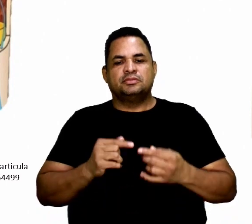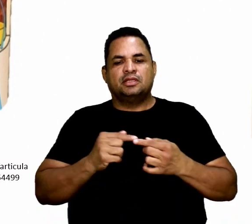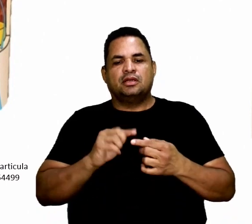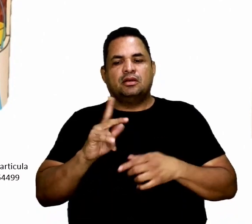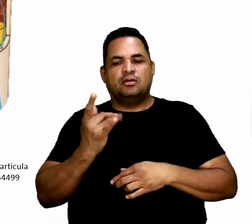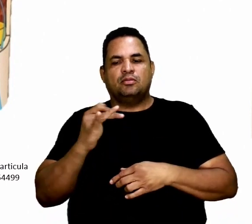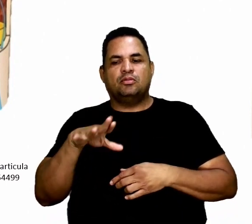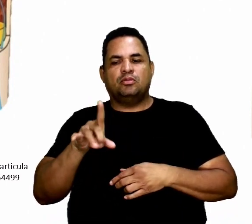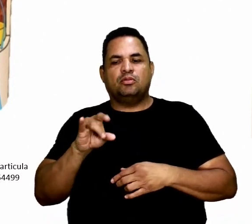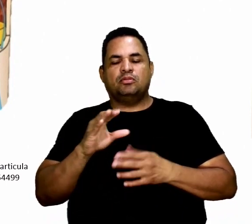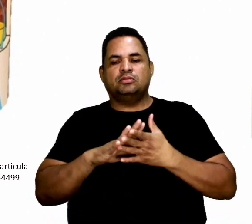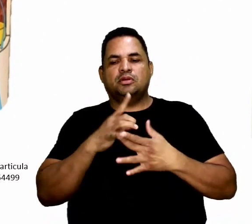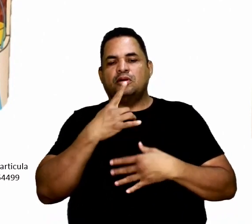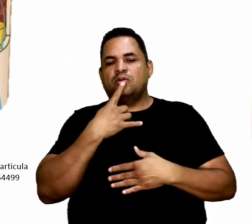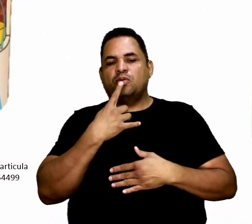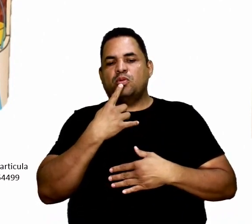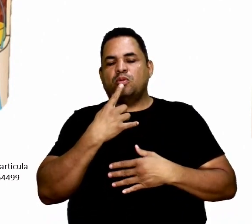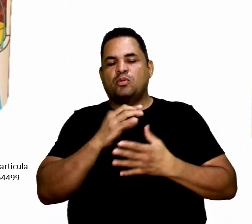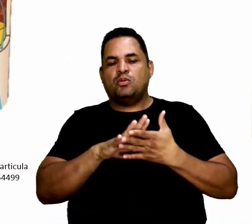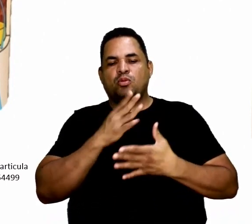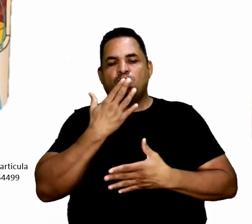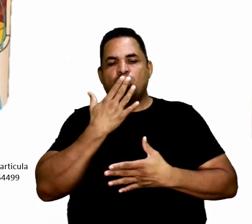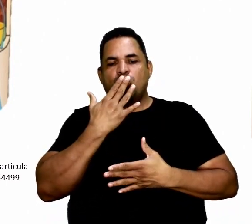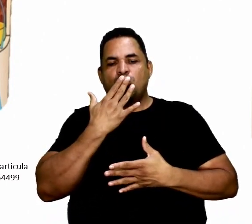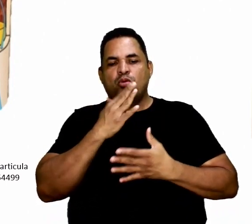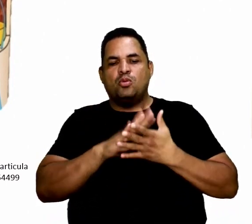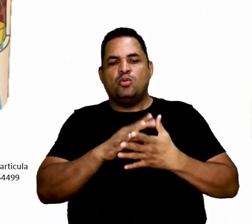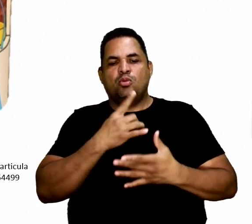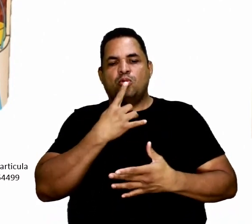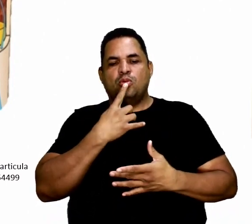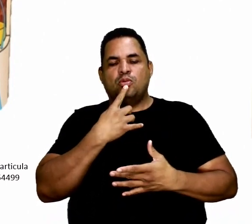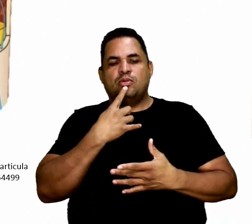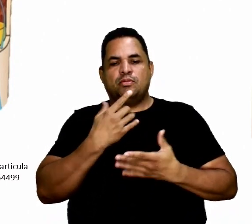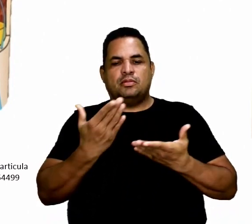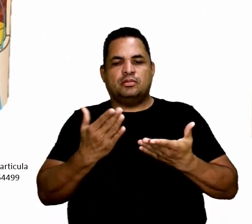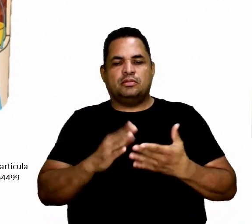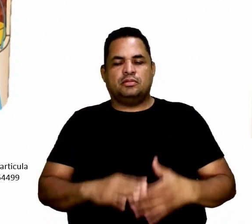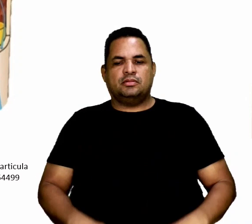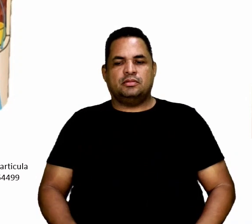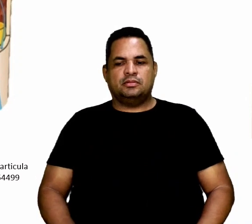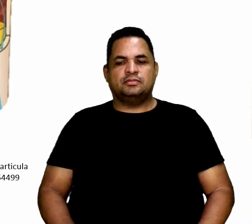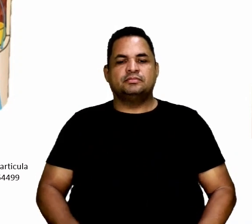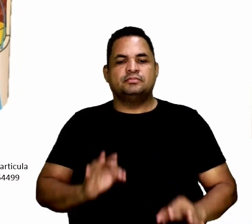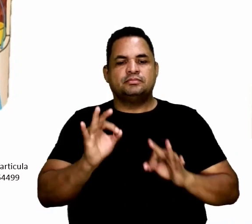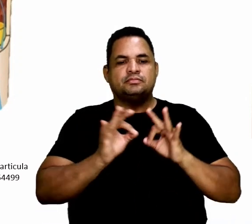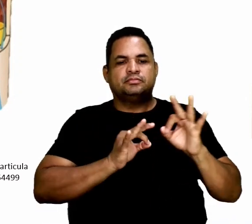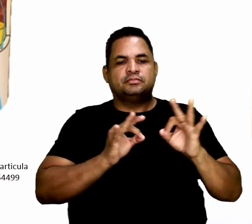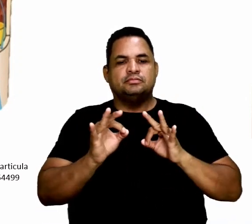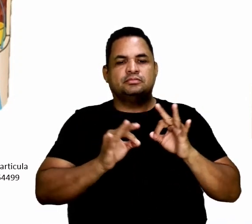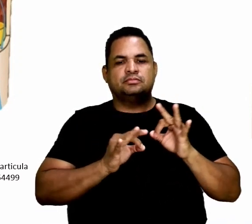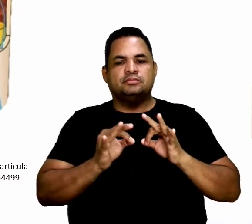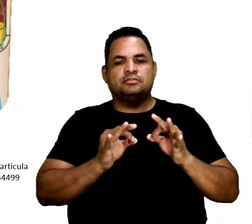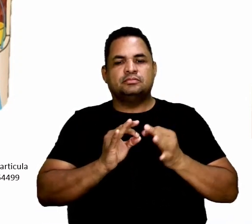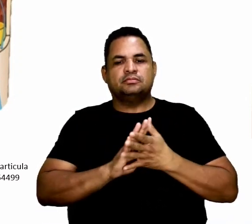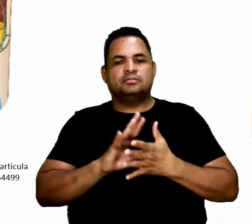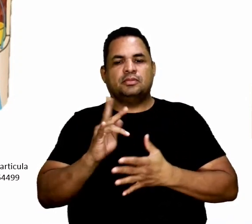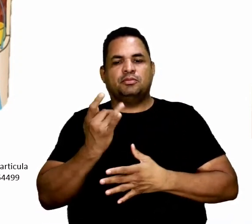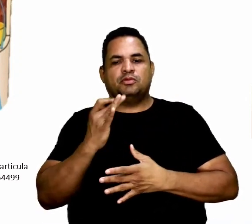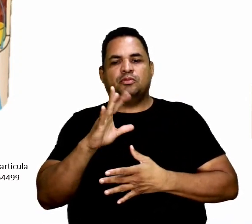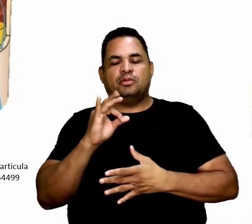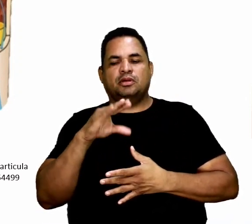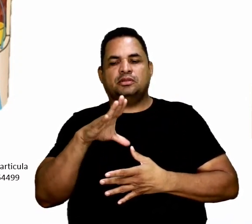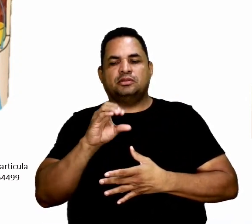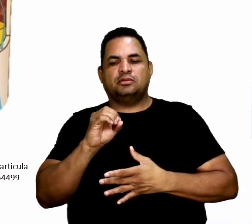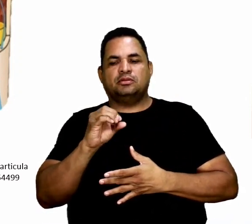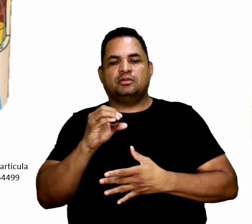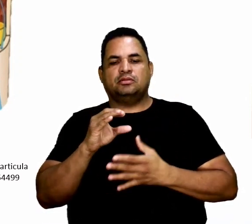essa coloração aí vermelha ao sangue. Mas enfim, o sangue, o tecido sanguíneo, é formado no tecido hematopoético,